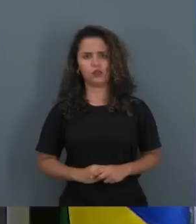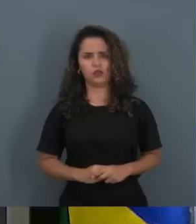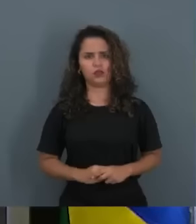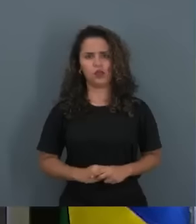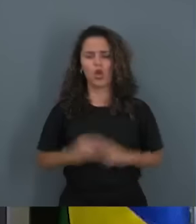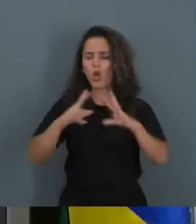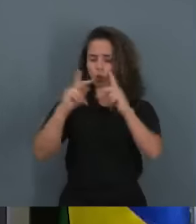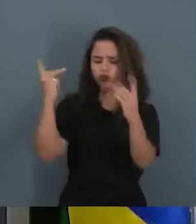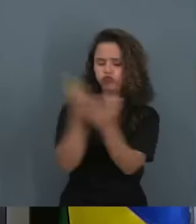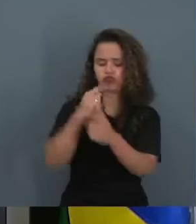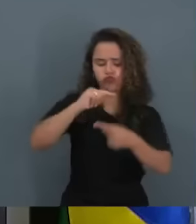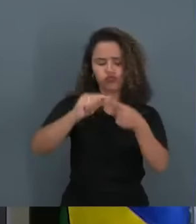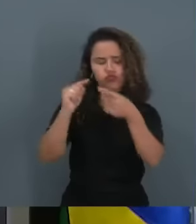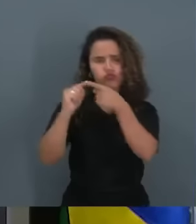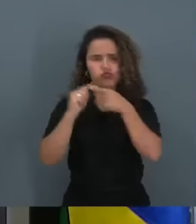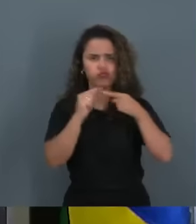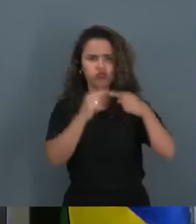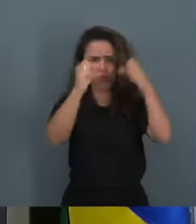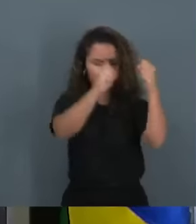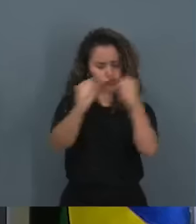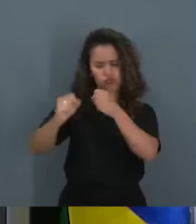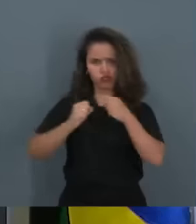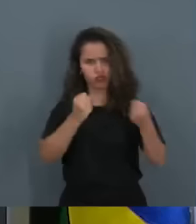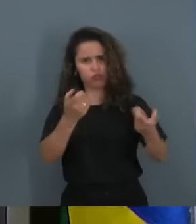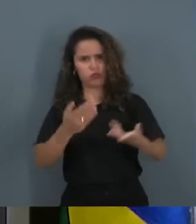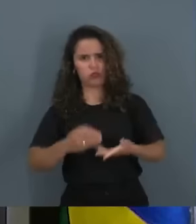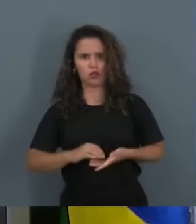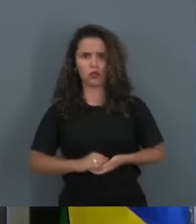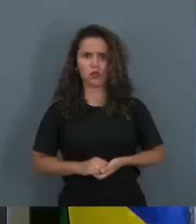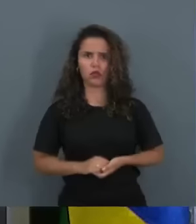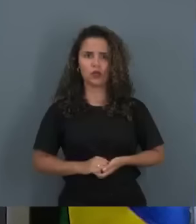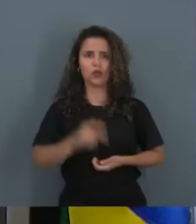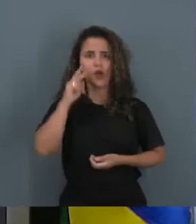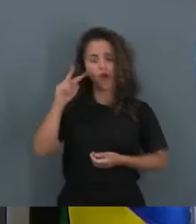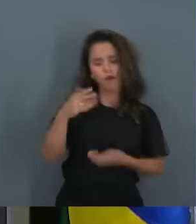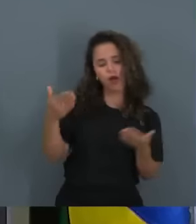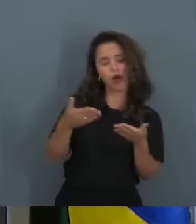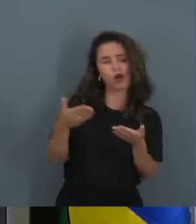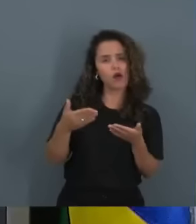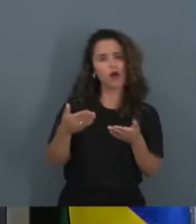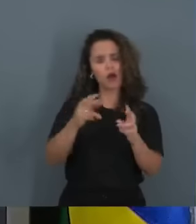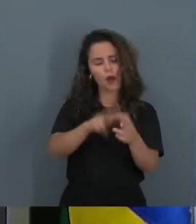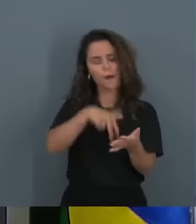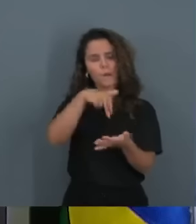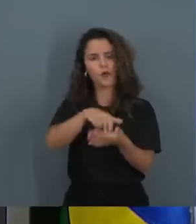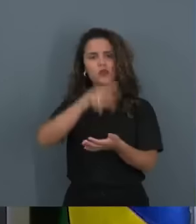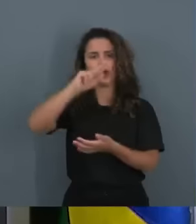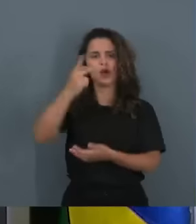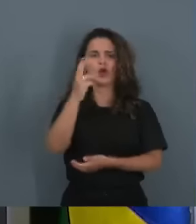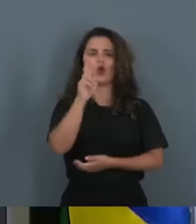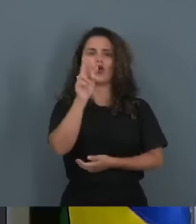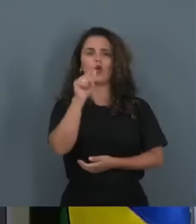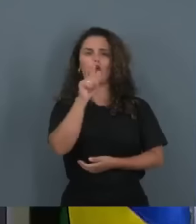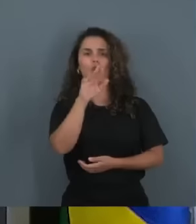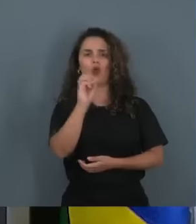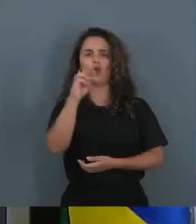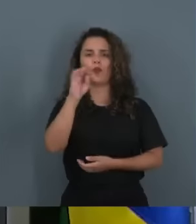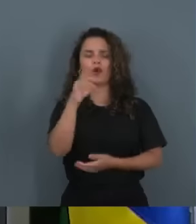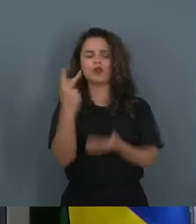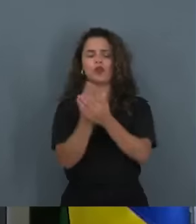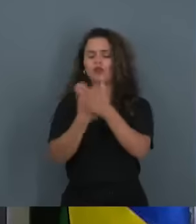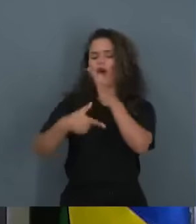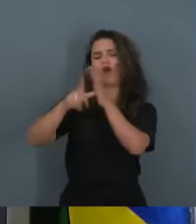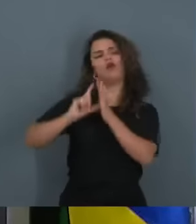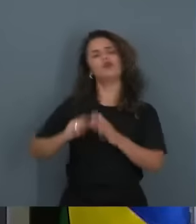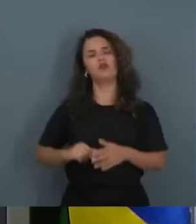Está tudo combinado entre os poderosos? Você vê agora, vamos ver qual é a posição do Hugo Mota, diante do que aconteceu ontem.